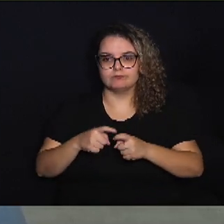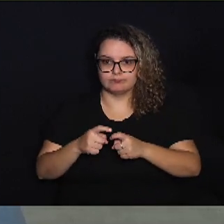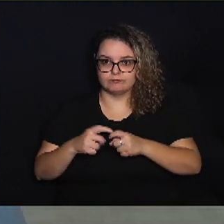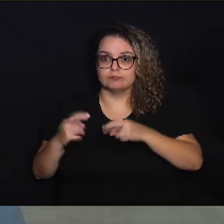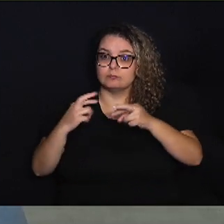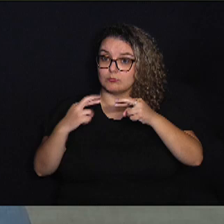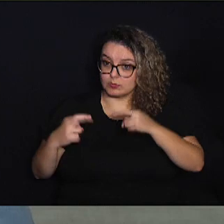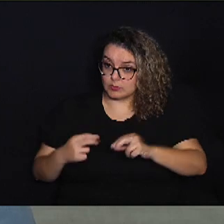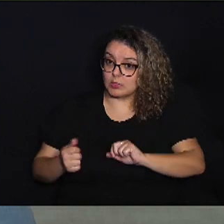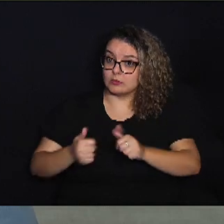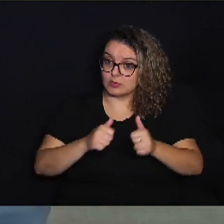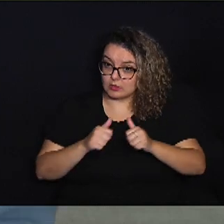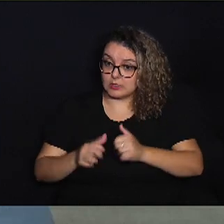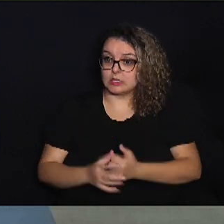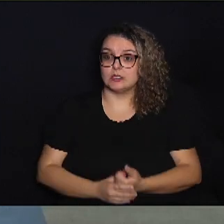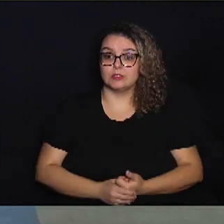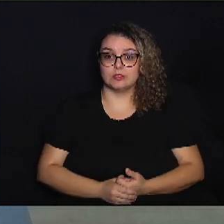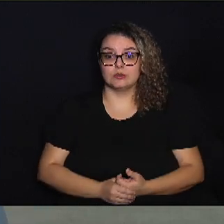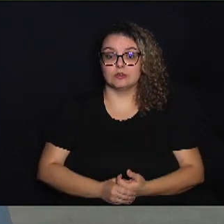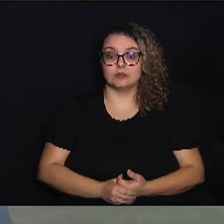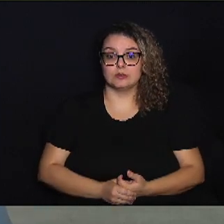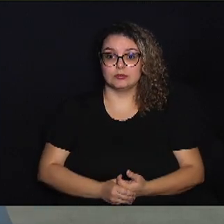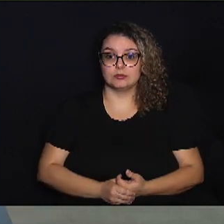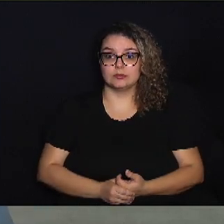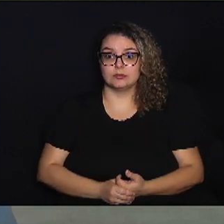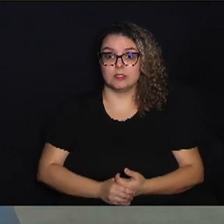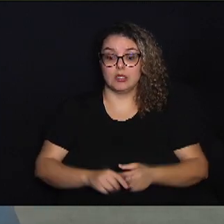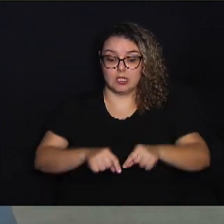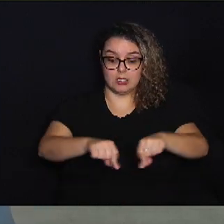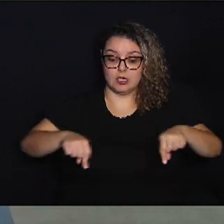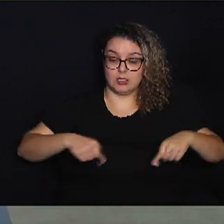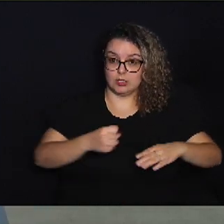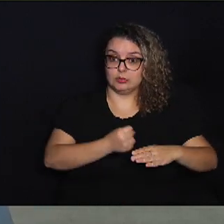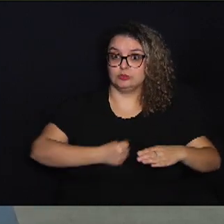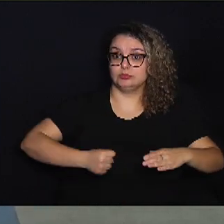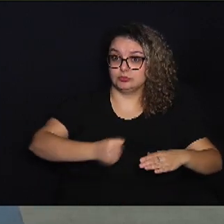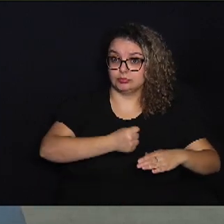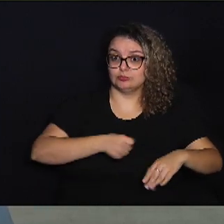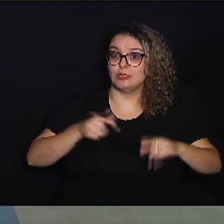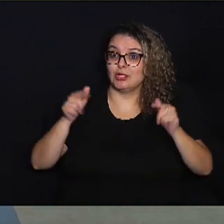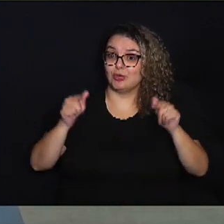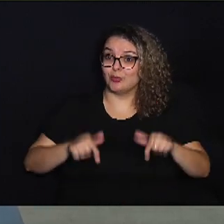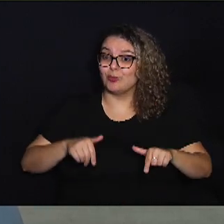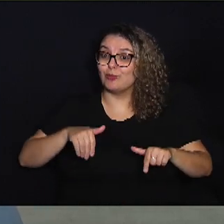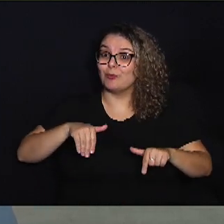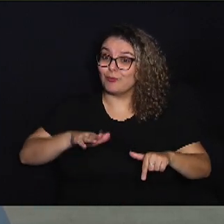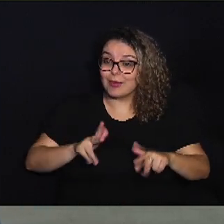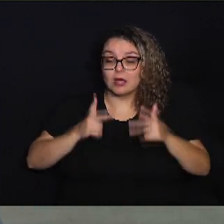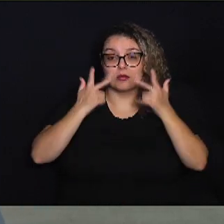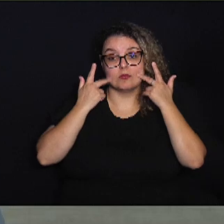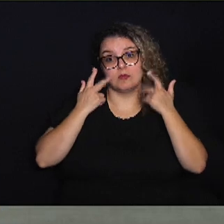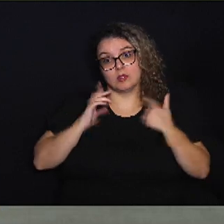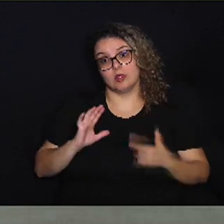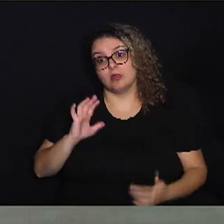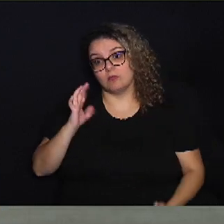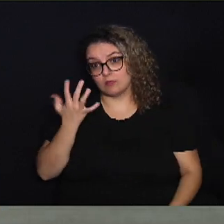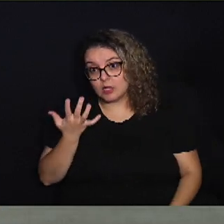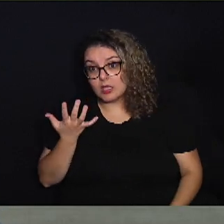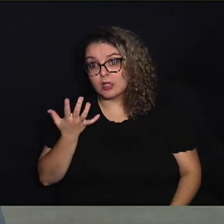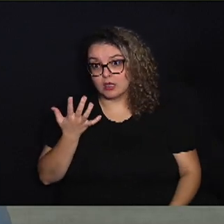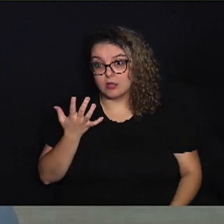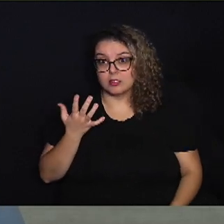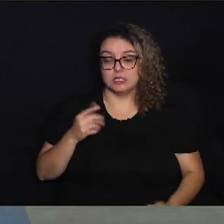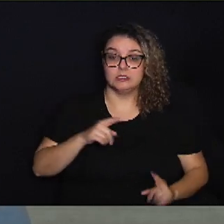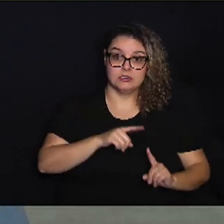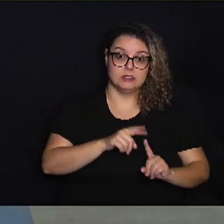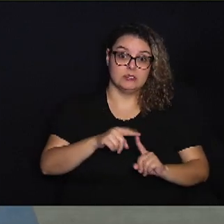uma avaliação. A cozinha é o local mais comum onde acontece esse